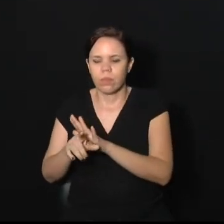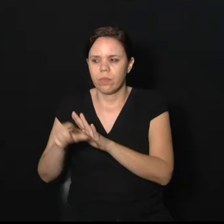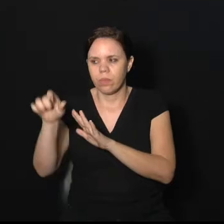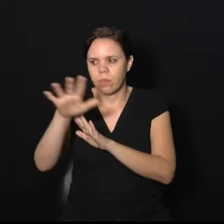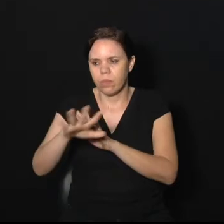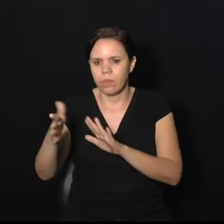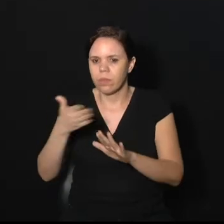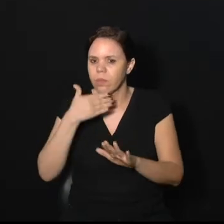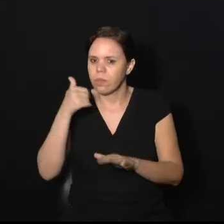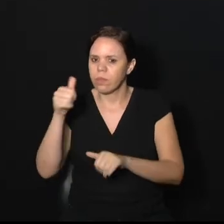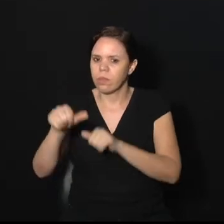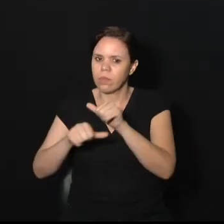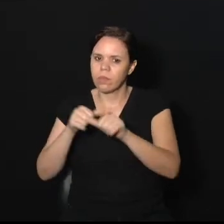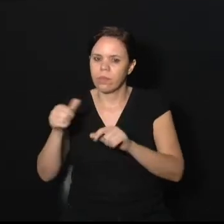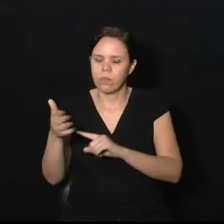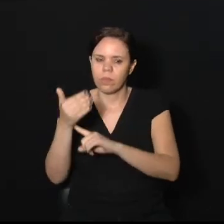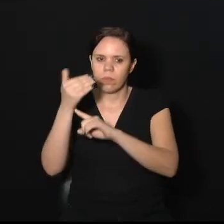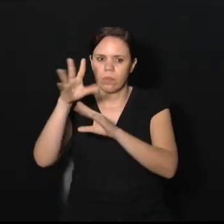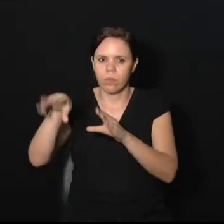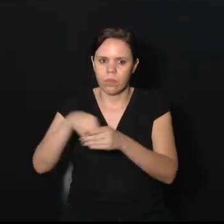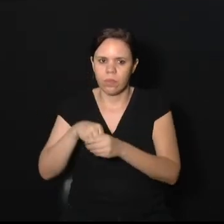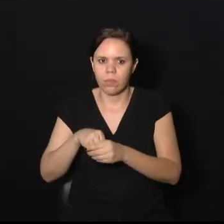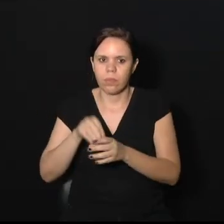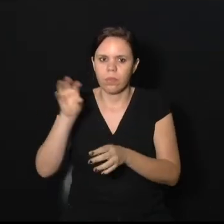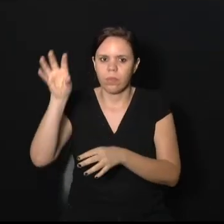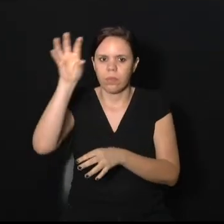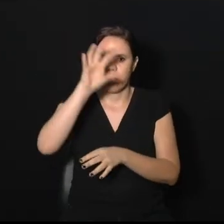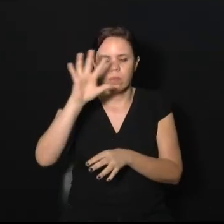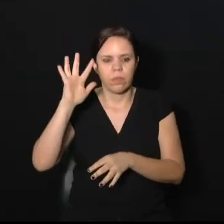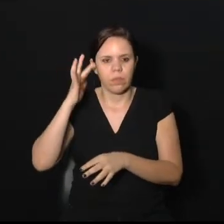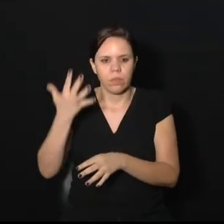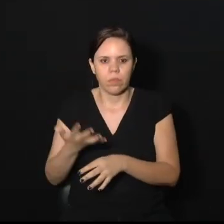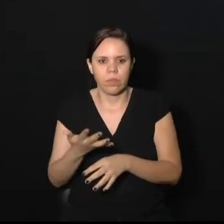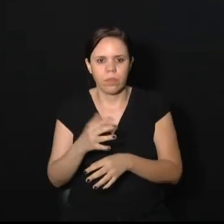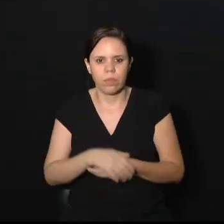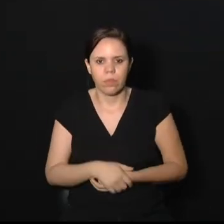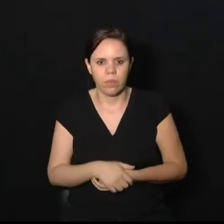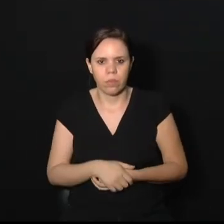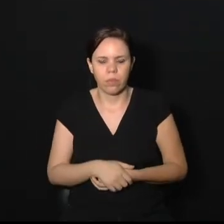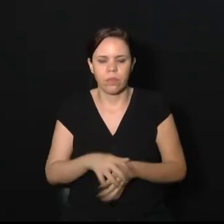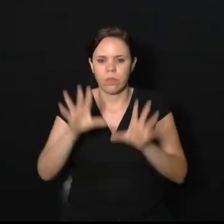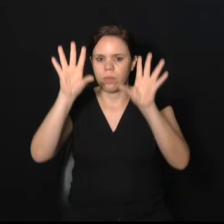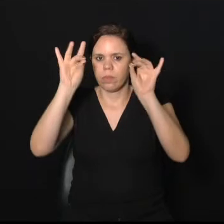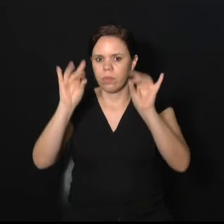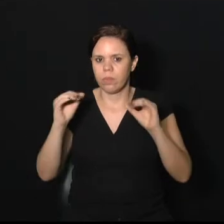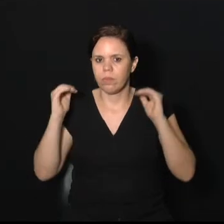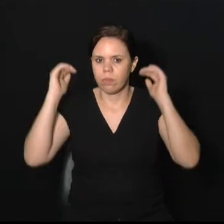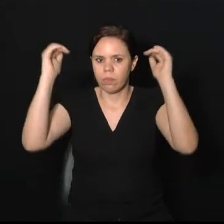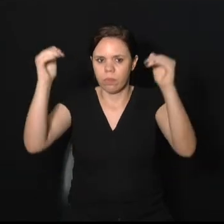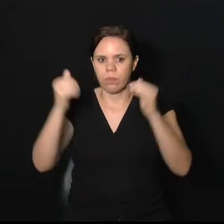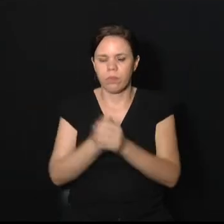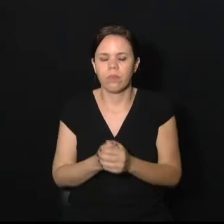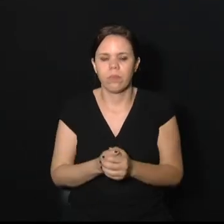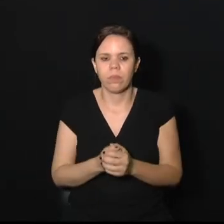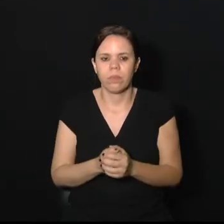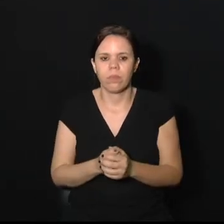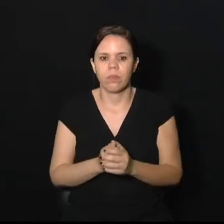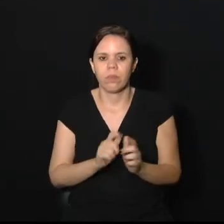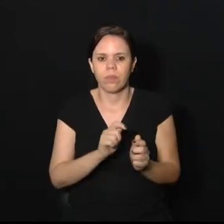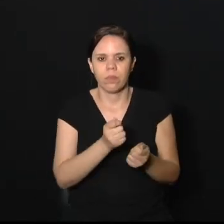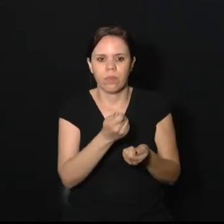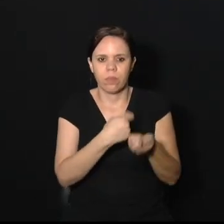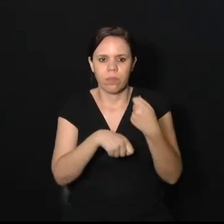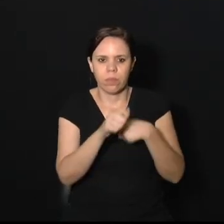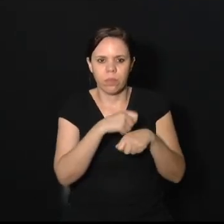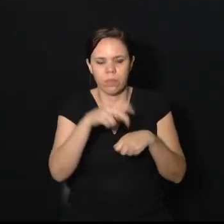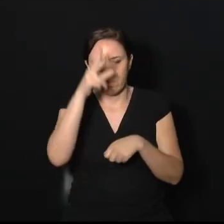precisam ser melhoradas, e também faz o mapeamento de soluções. Então, aí é um detalhamento muito maior para o gestor público.